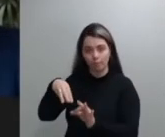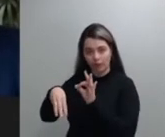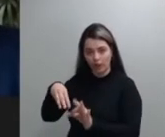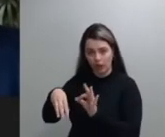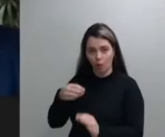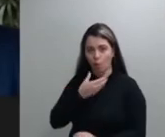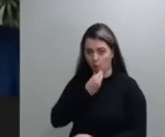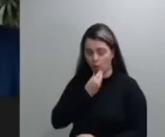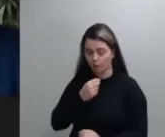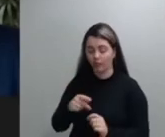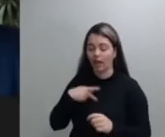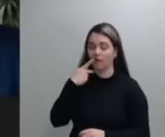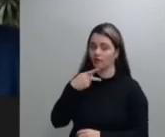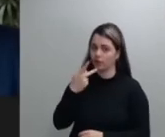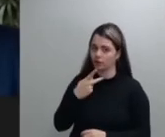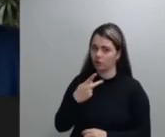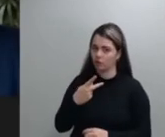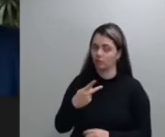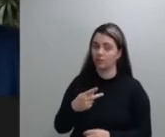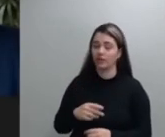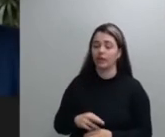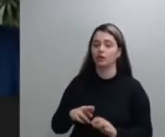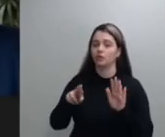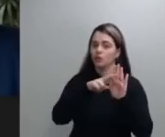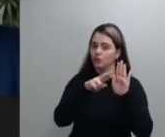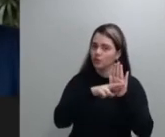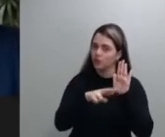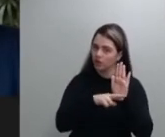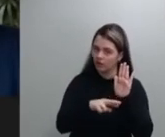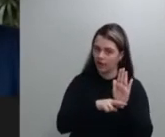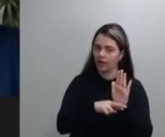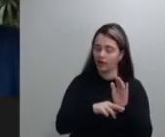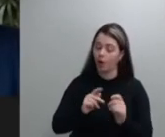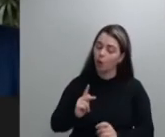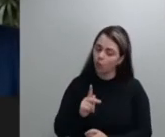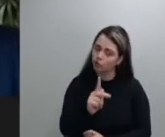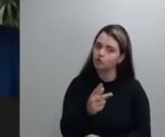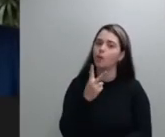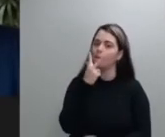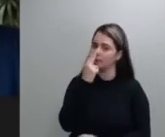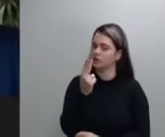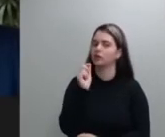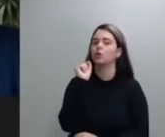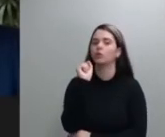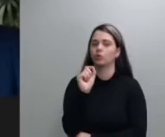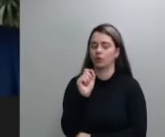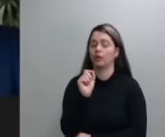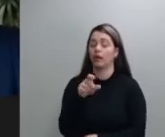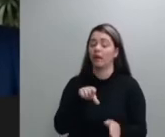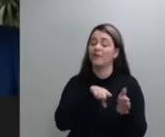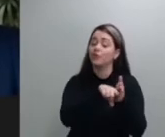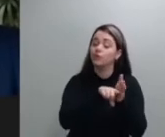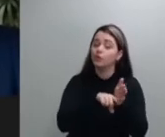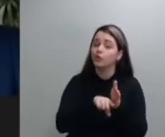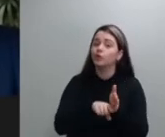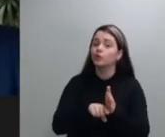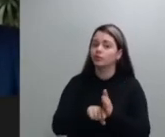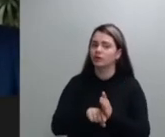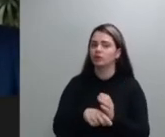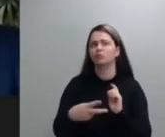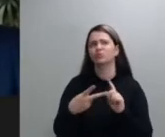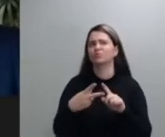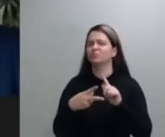rigorosamente similar me pareceu e continua me parecendo que essa questão é secundária